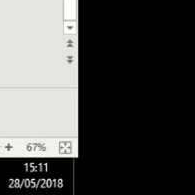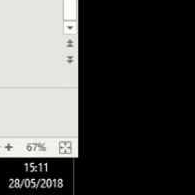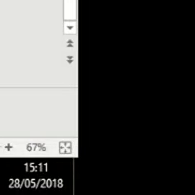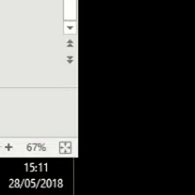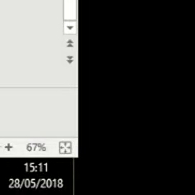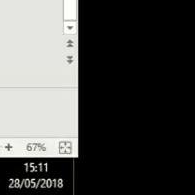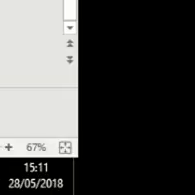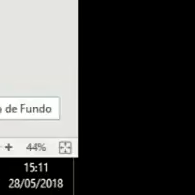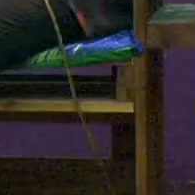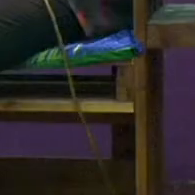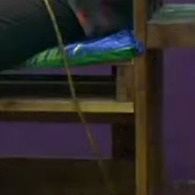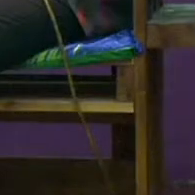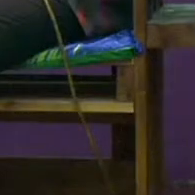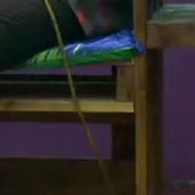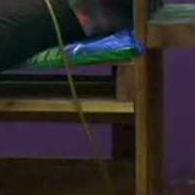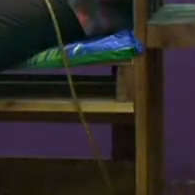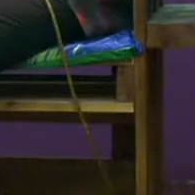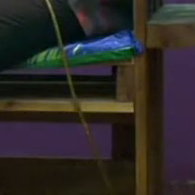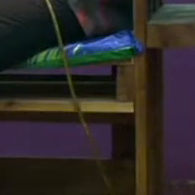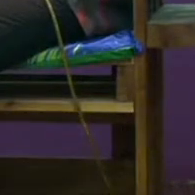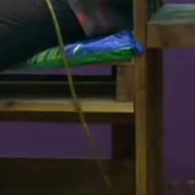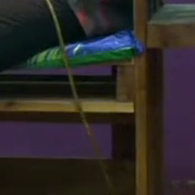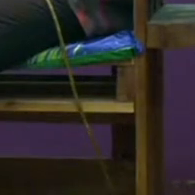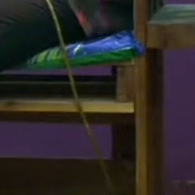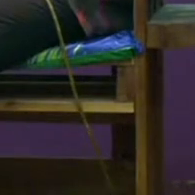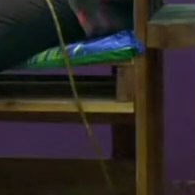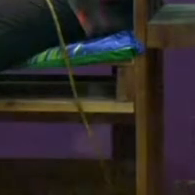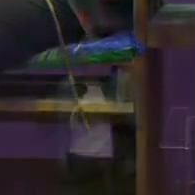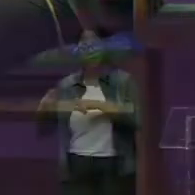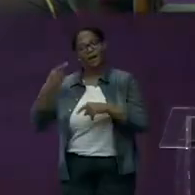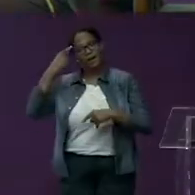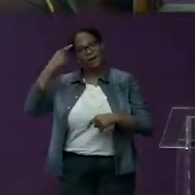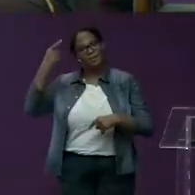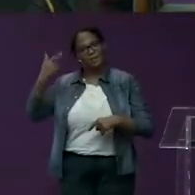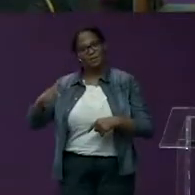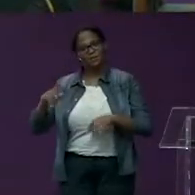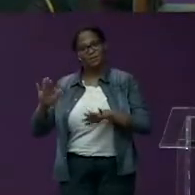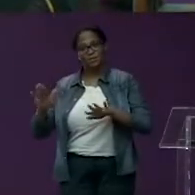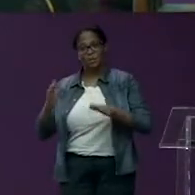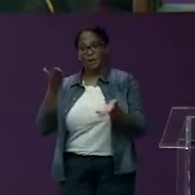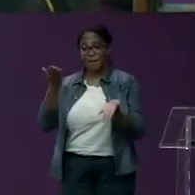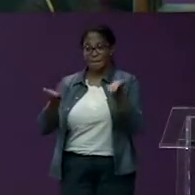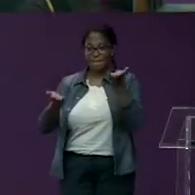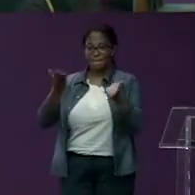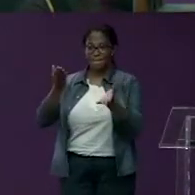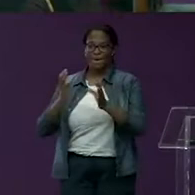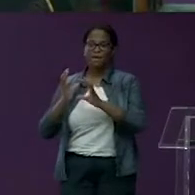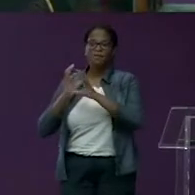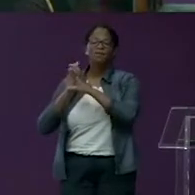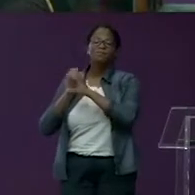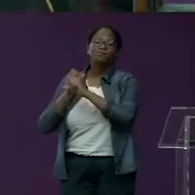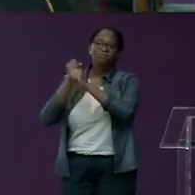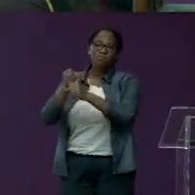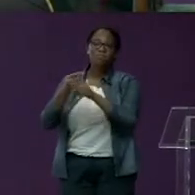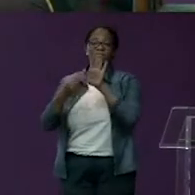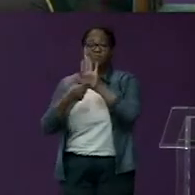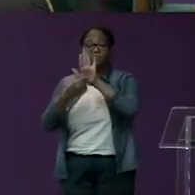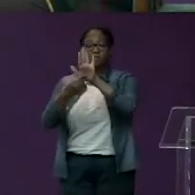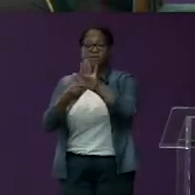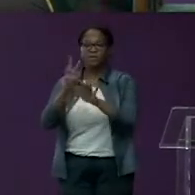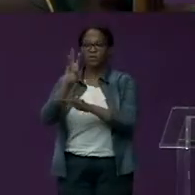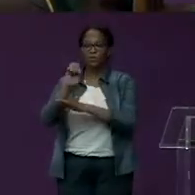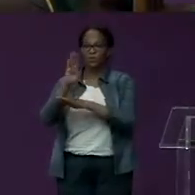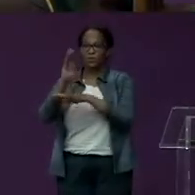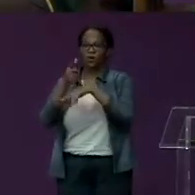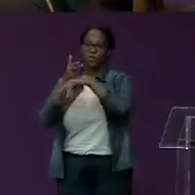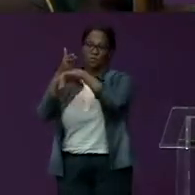Antes de passar para o bate-papo, para a conversa aqui, lembrar mais uma vez que esse balanço está sendo transmitido por webconferência e também pelo Facebook